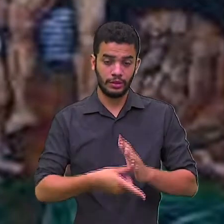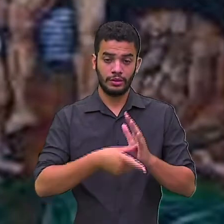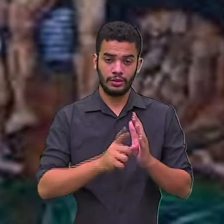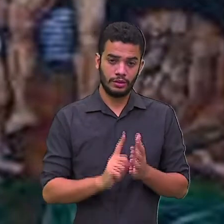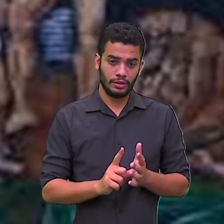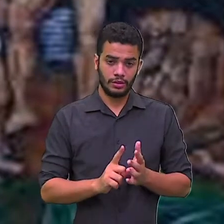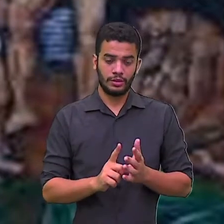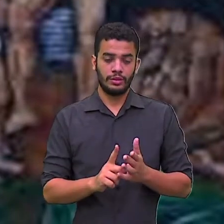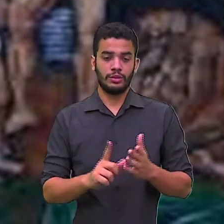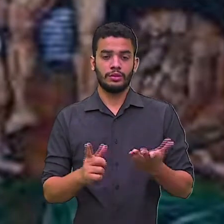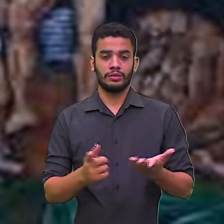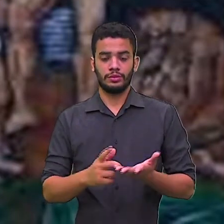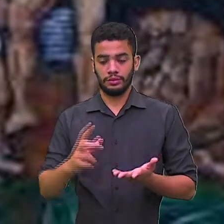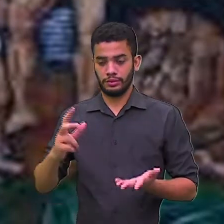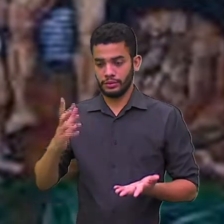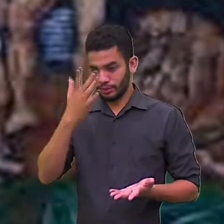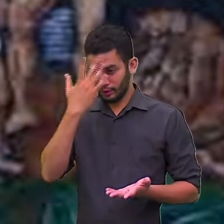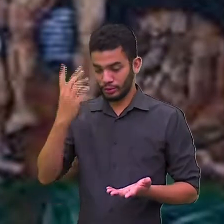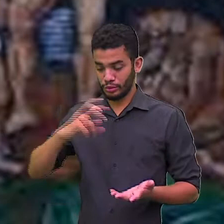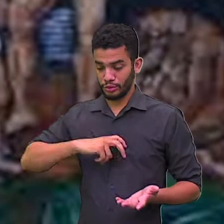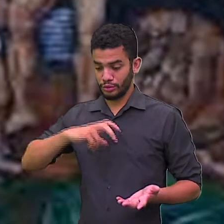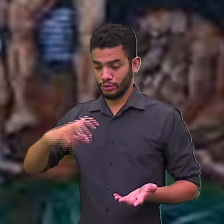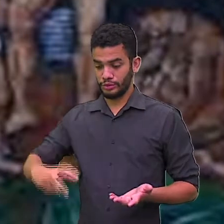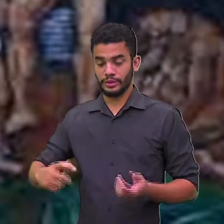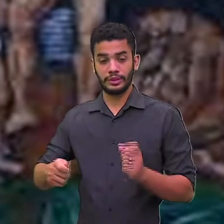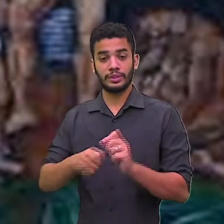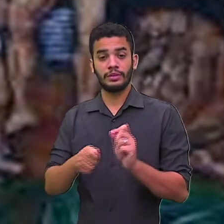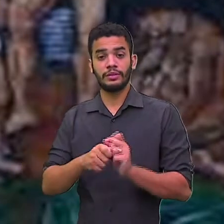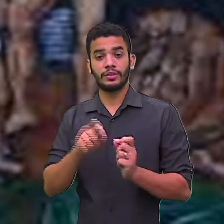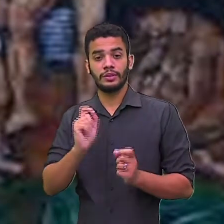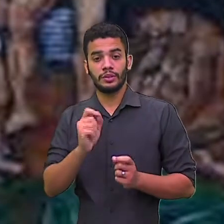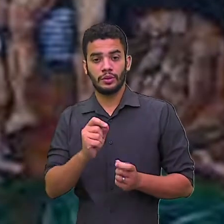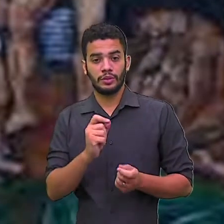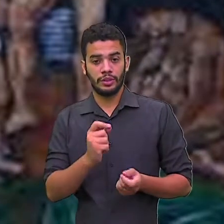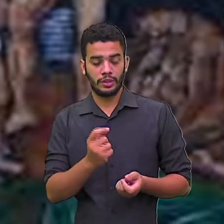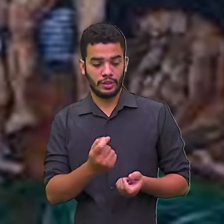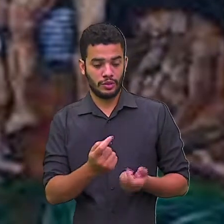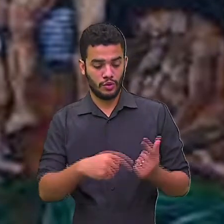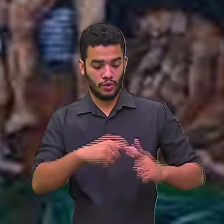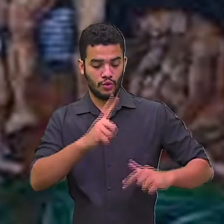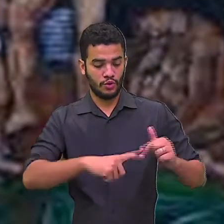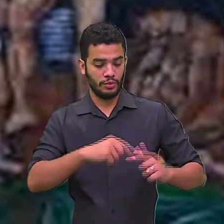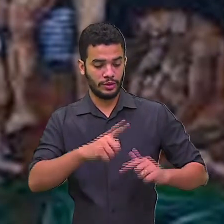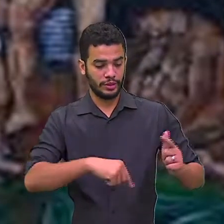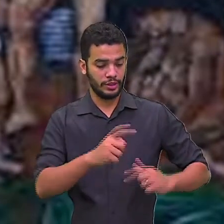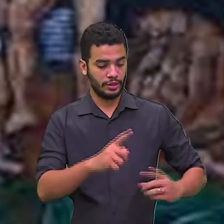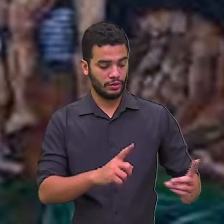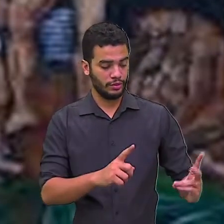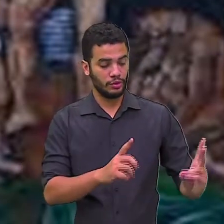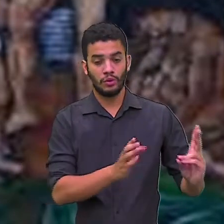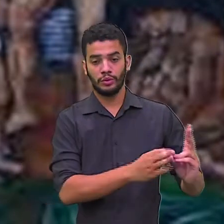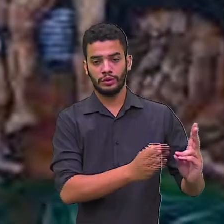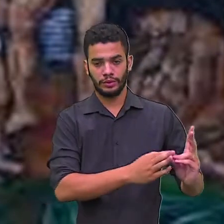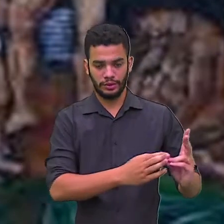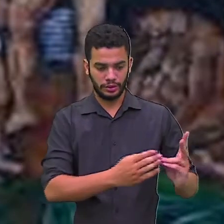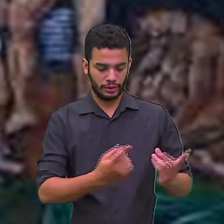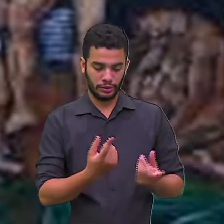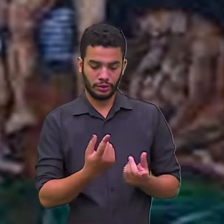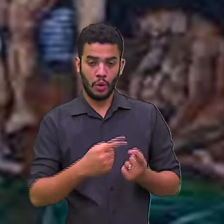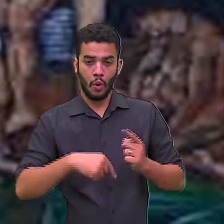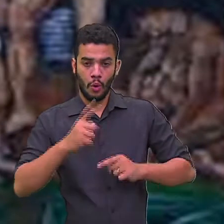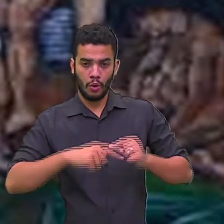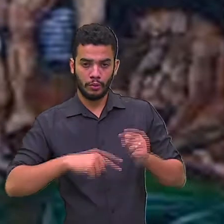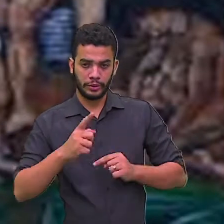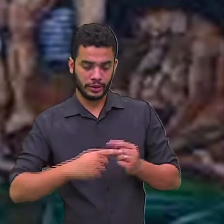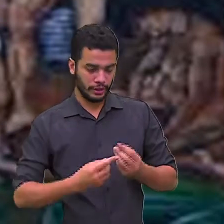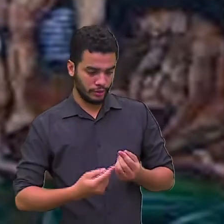pelos portugueses foi a do escambo com os indígenas, mas logo optaram por